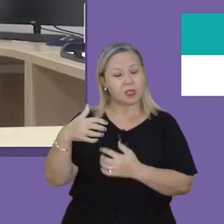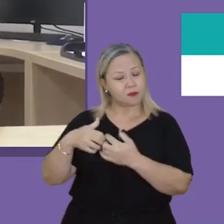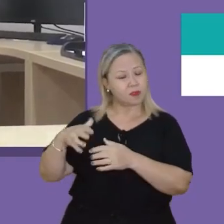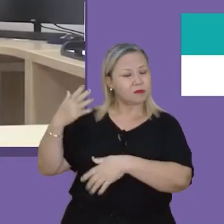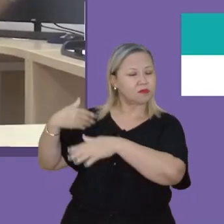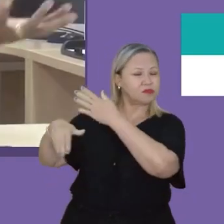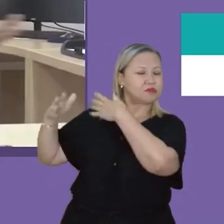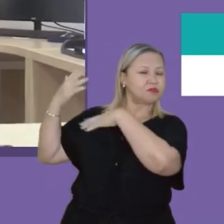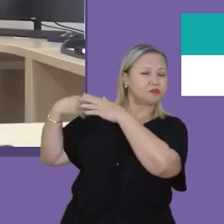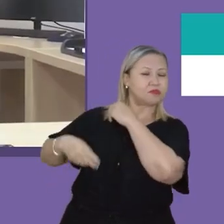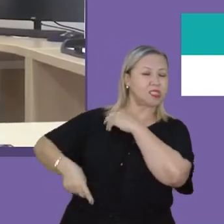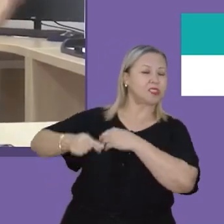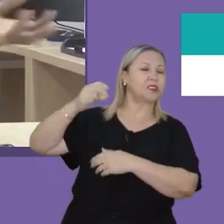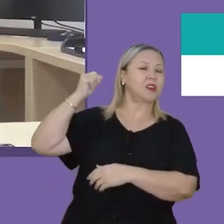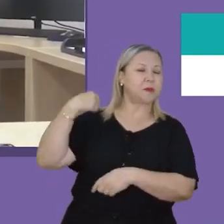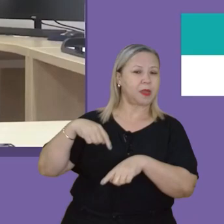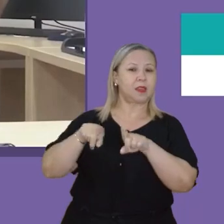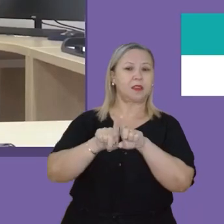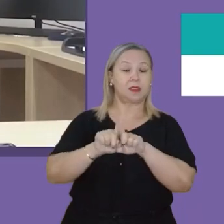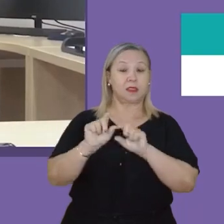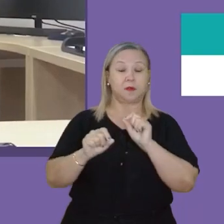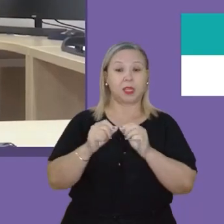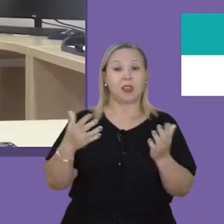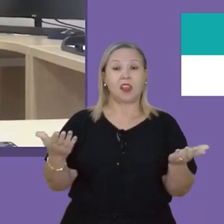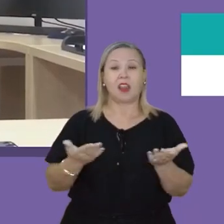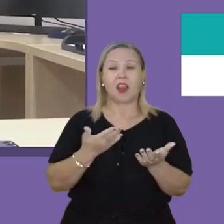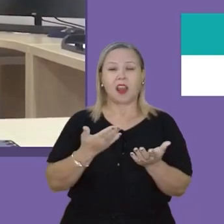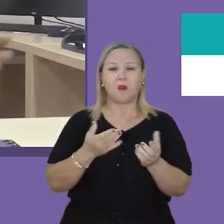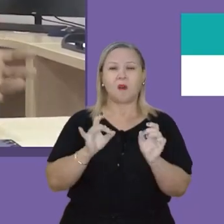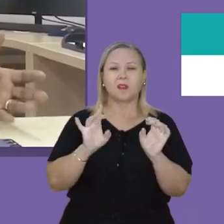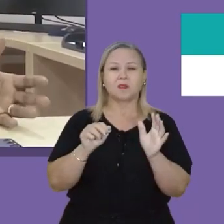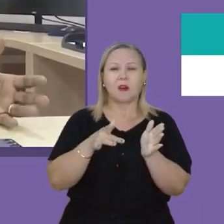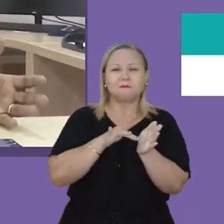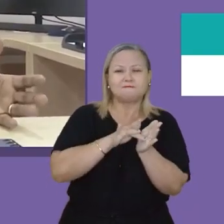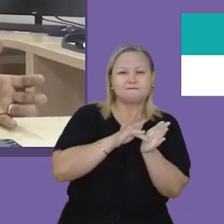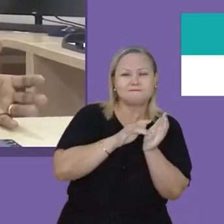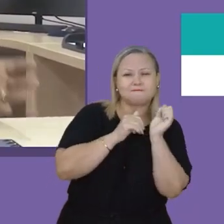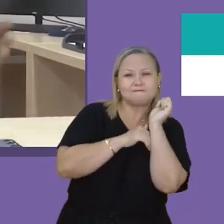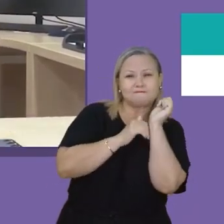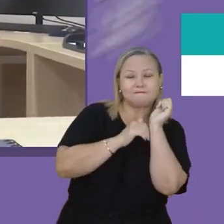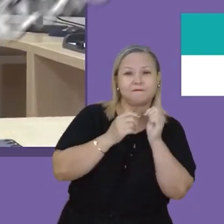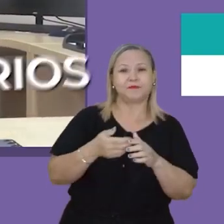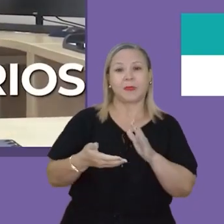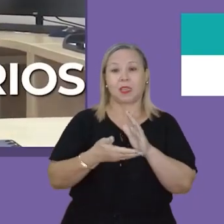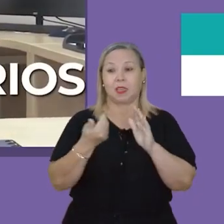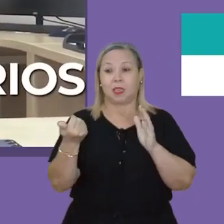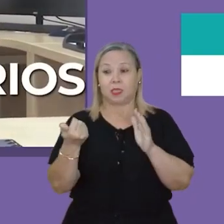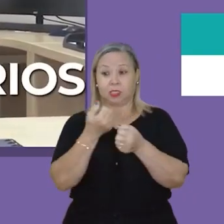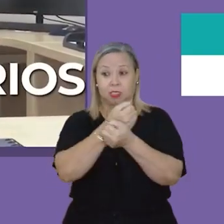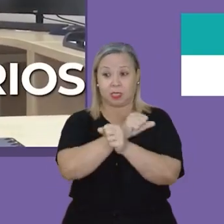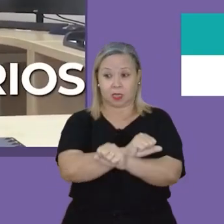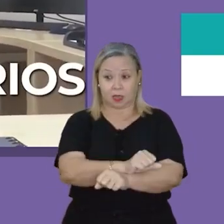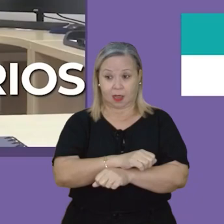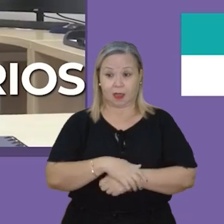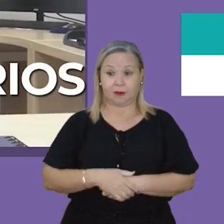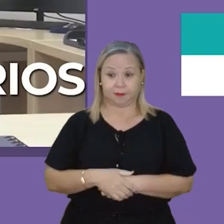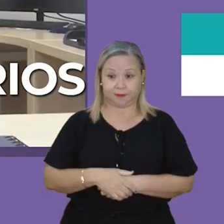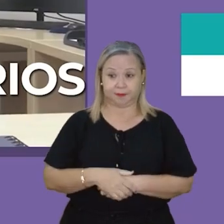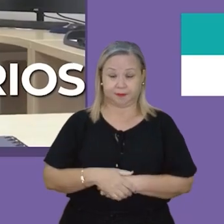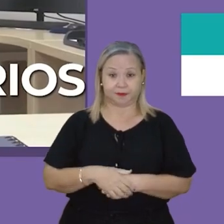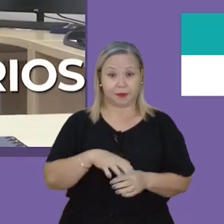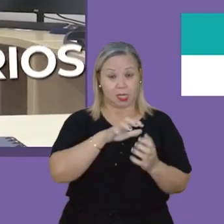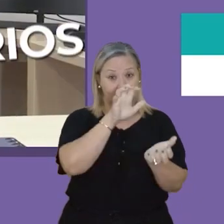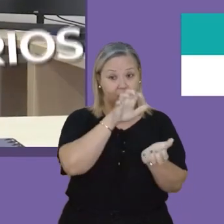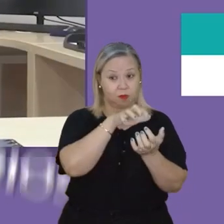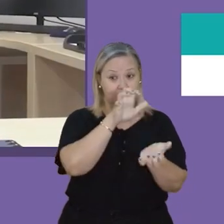assim. Por isso que eu disse que sofisticaram a escravidão. Tiraram então, naquele momento, os